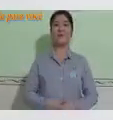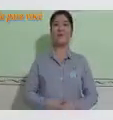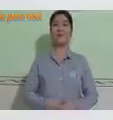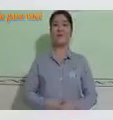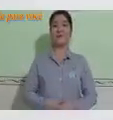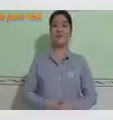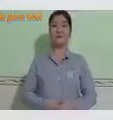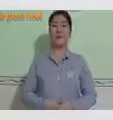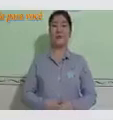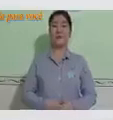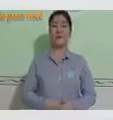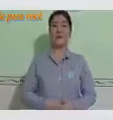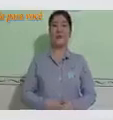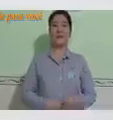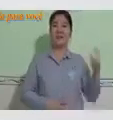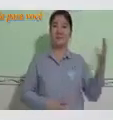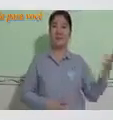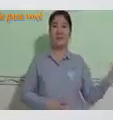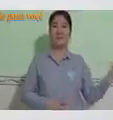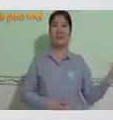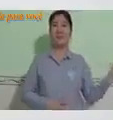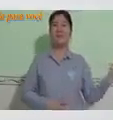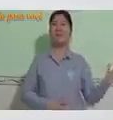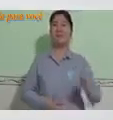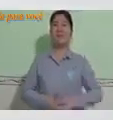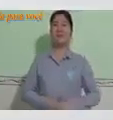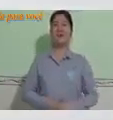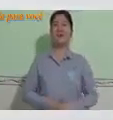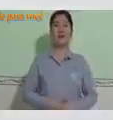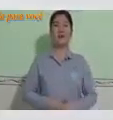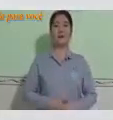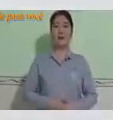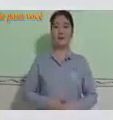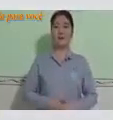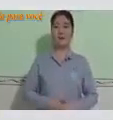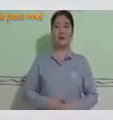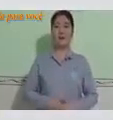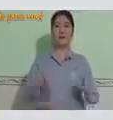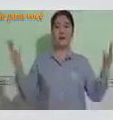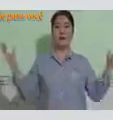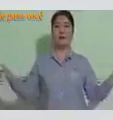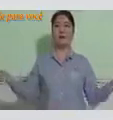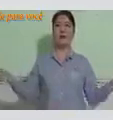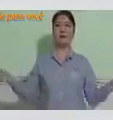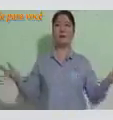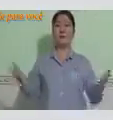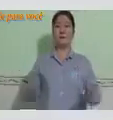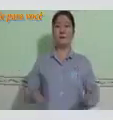consumidos diariamente, já que contribuem para o bom funcionamento cardíaco e muscular.